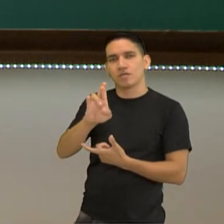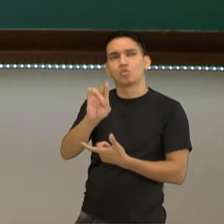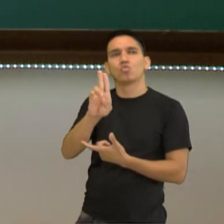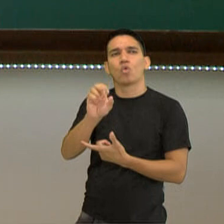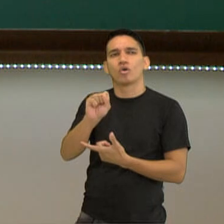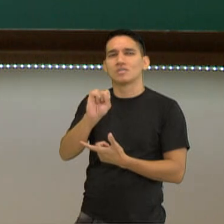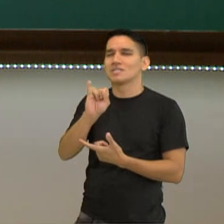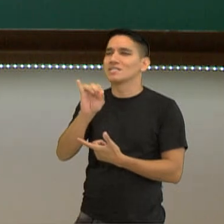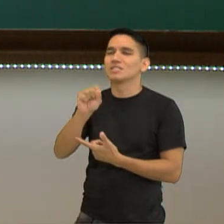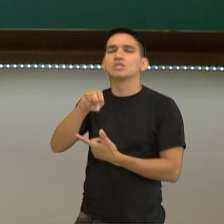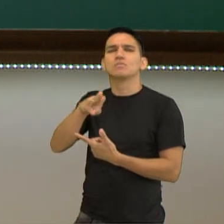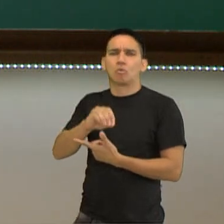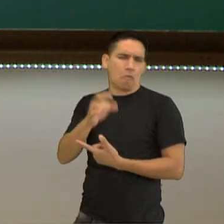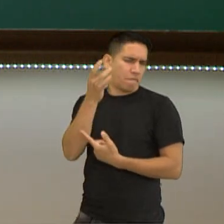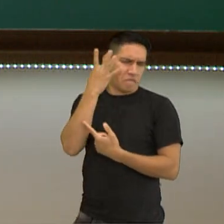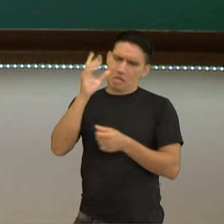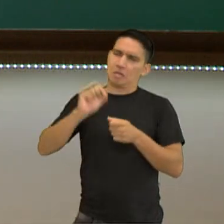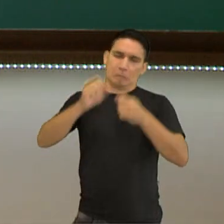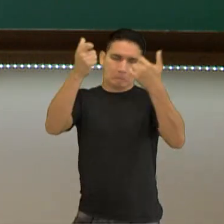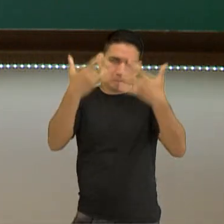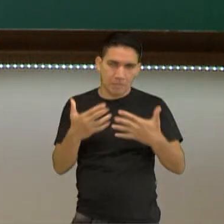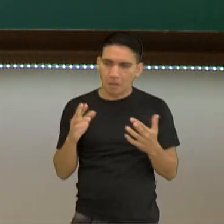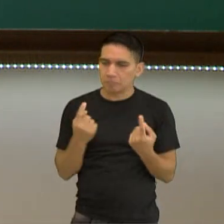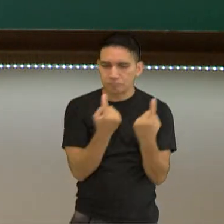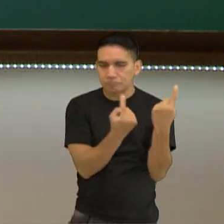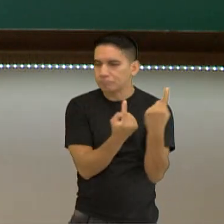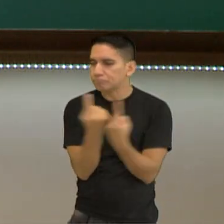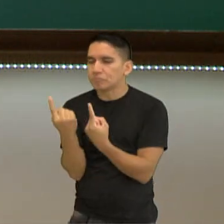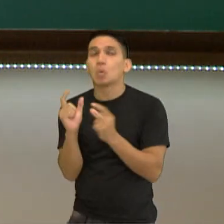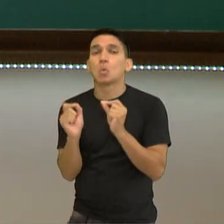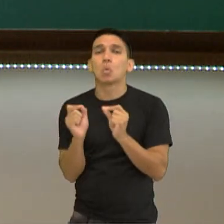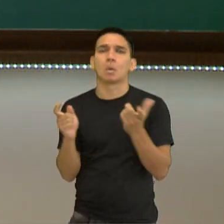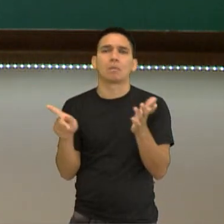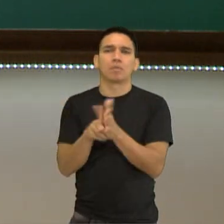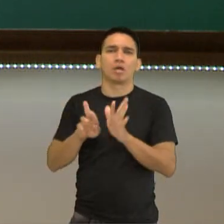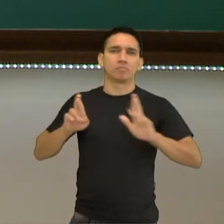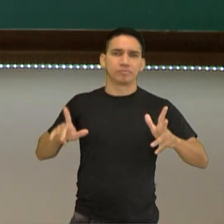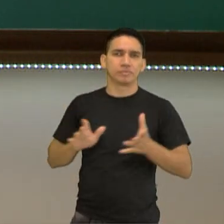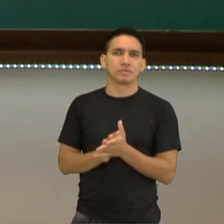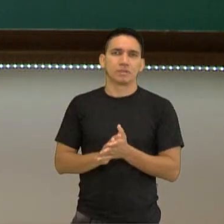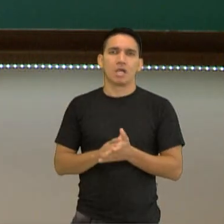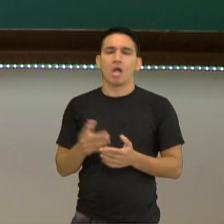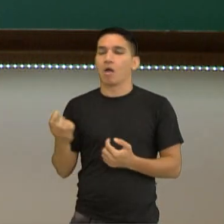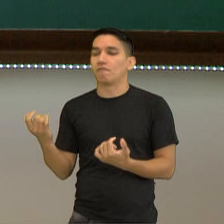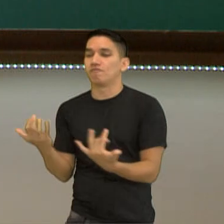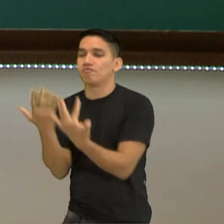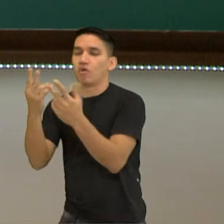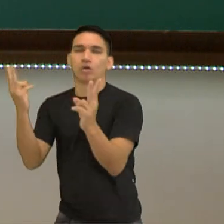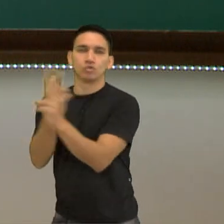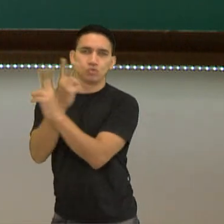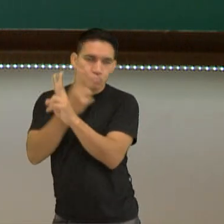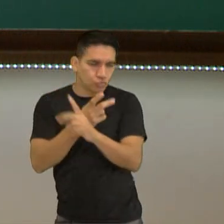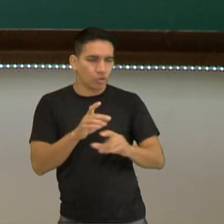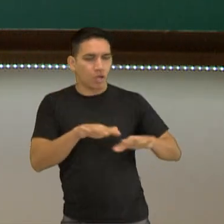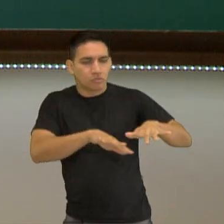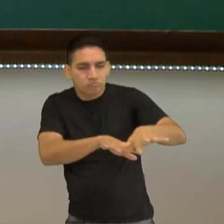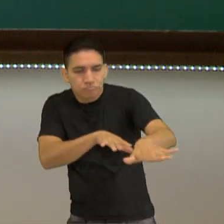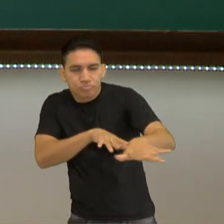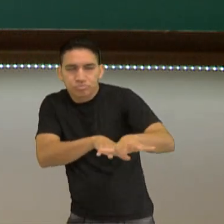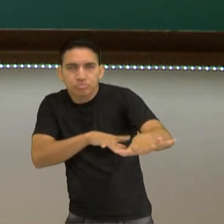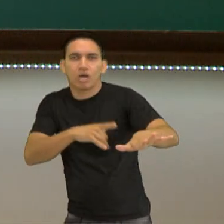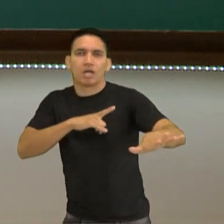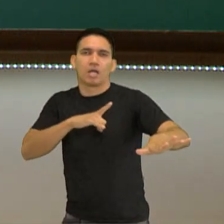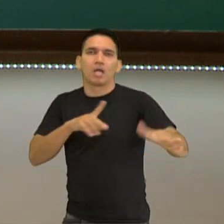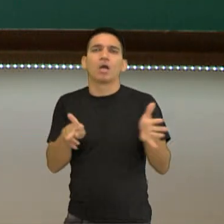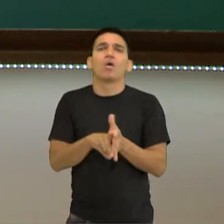virtuosismo, tá pessoal? Bem fácil de fazer isso, diferenciar, né, do sopro, do ar, os outros instrumentos de corda, né, um beliscado,